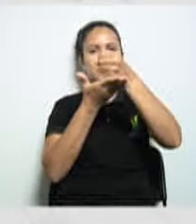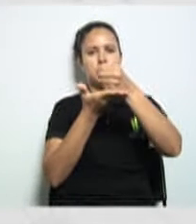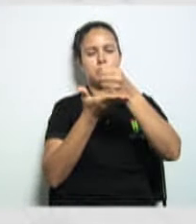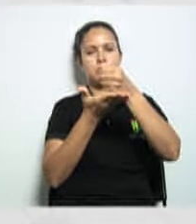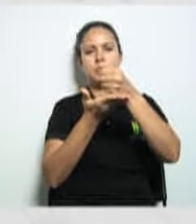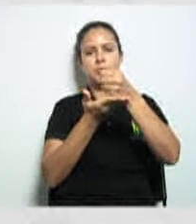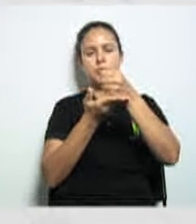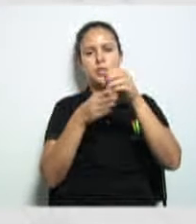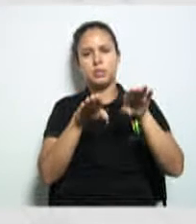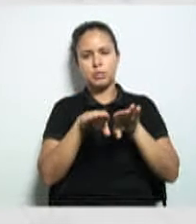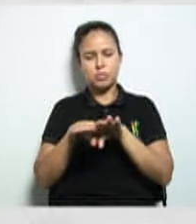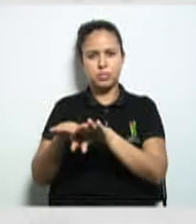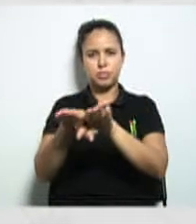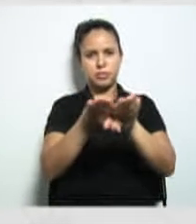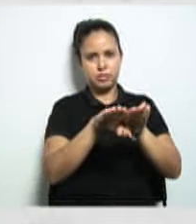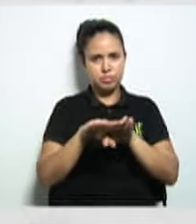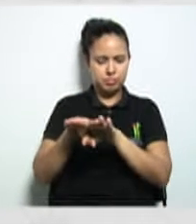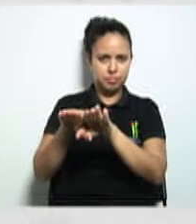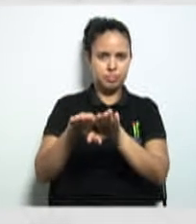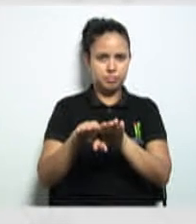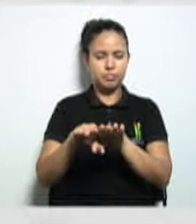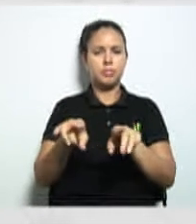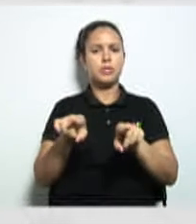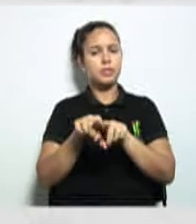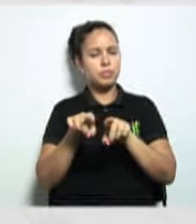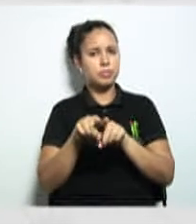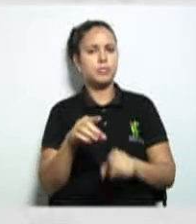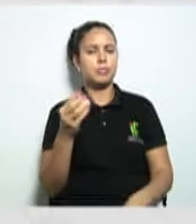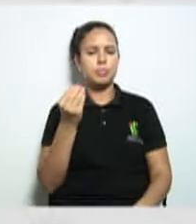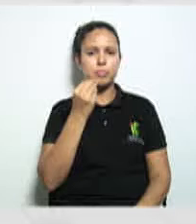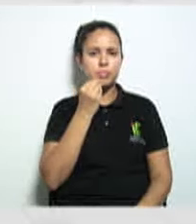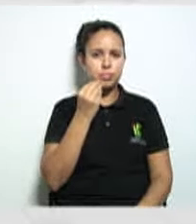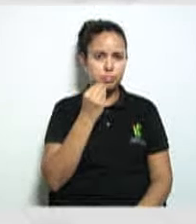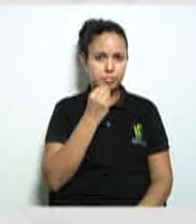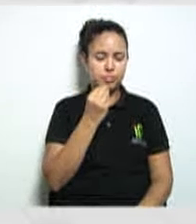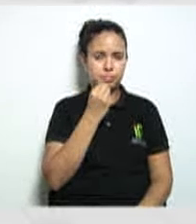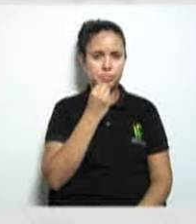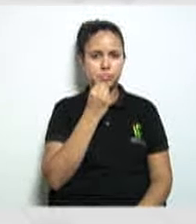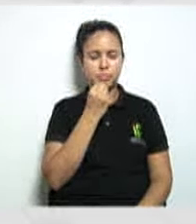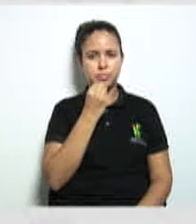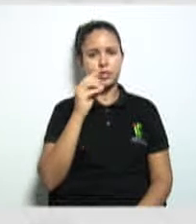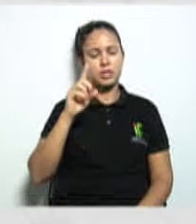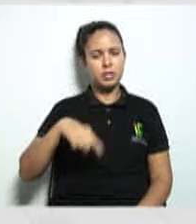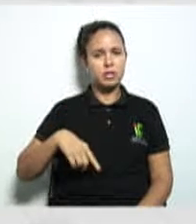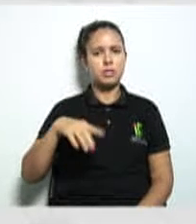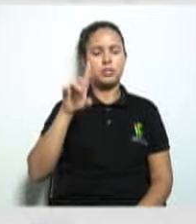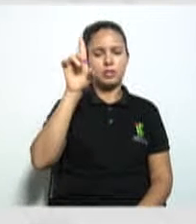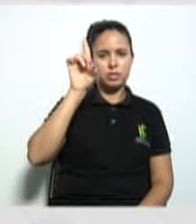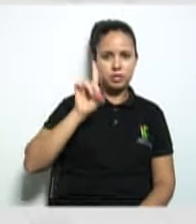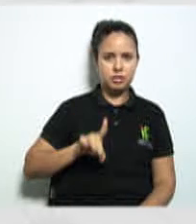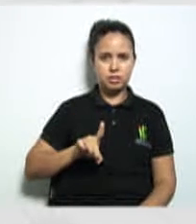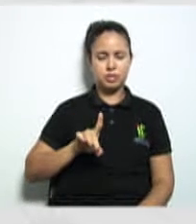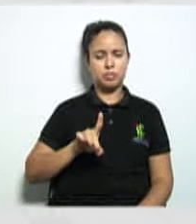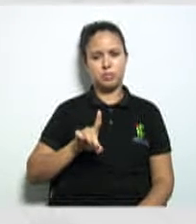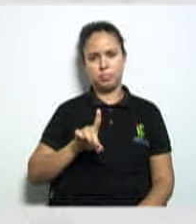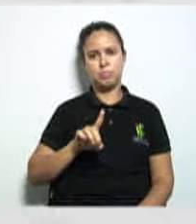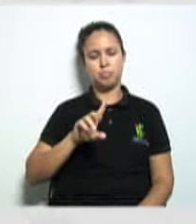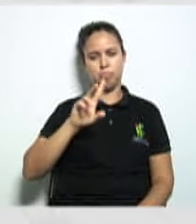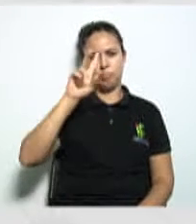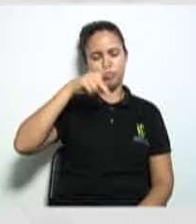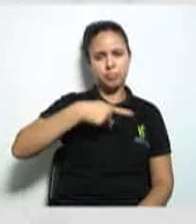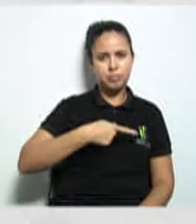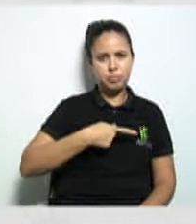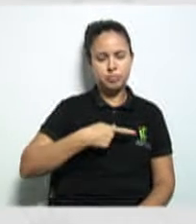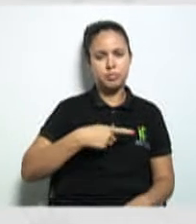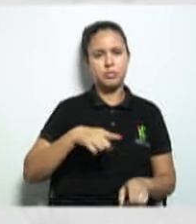oportunidade. Também ele fala aqui sobre os direitos difusos e coletivos. Ah, professora, eu não